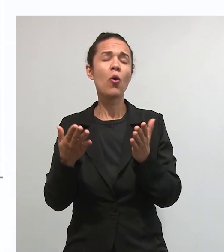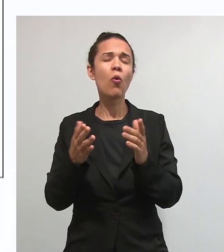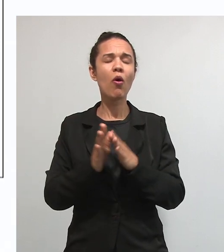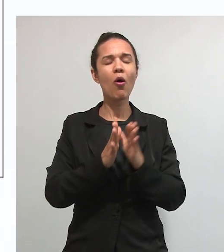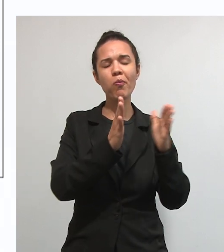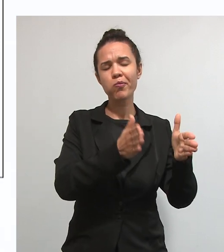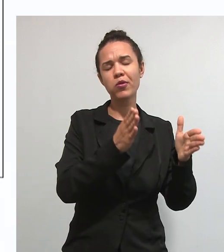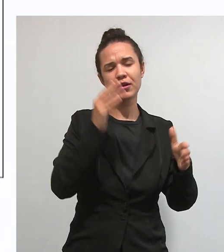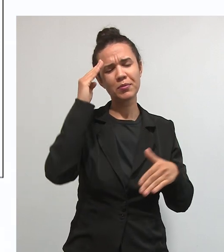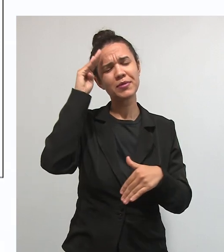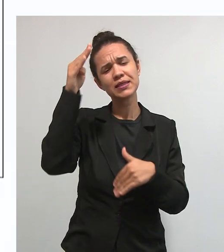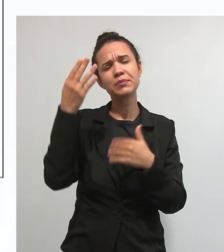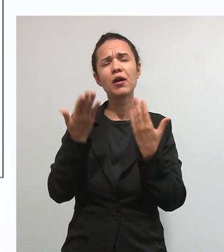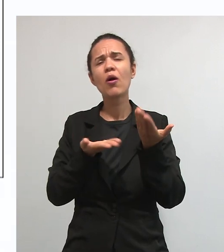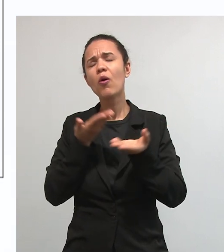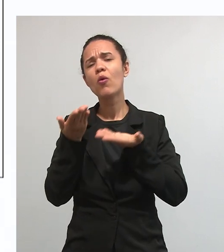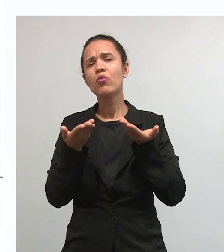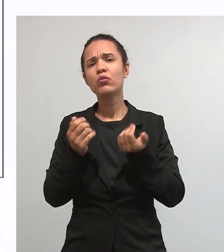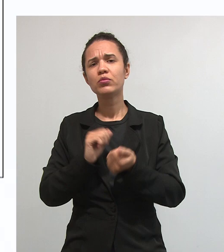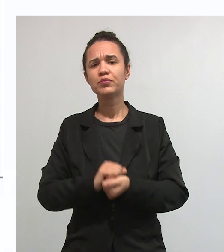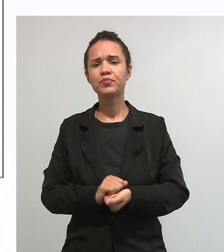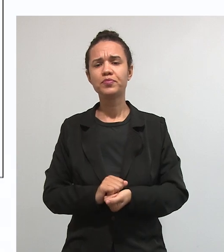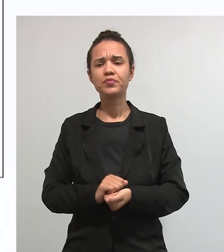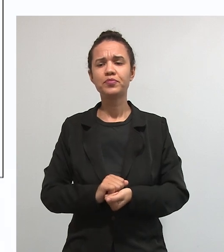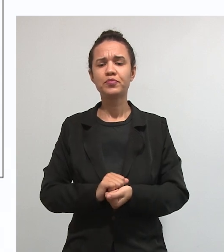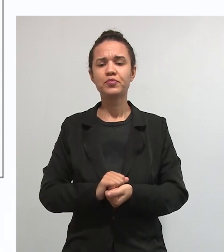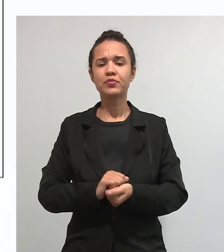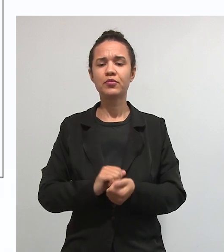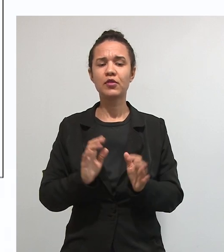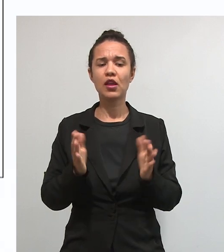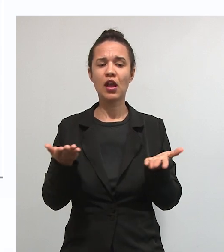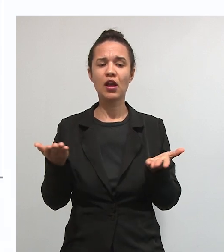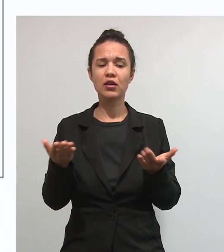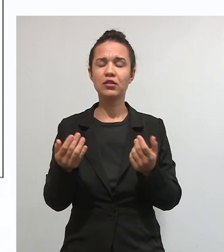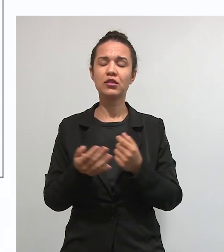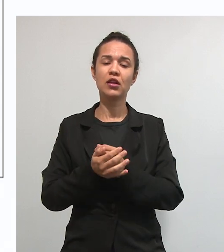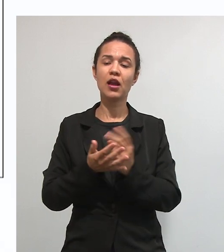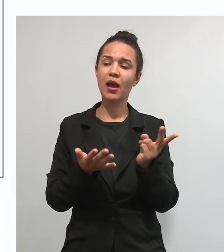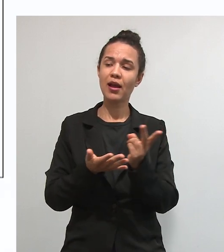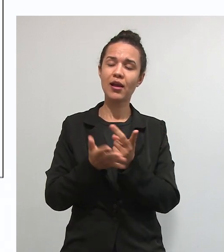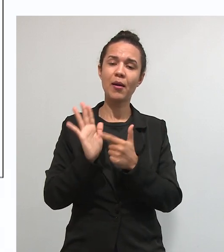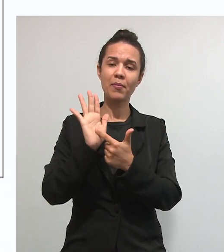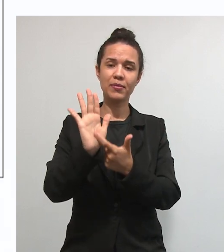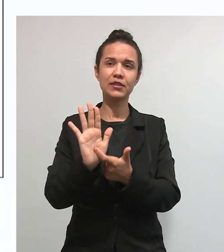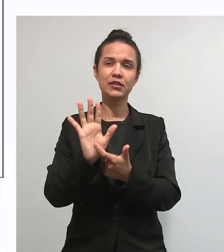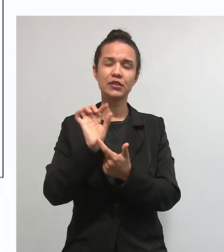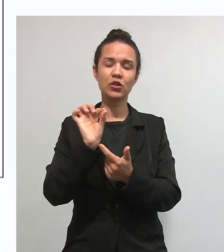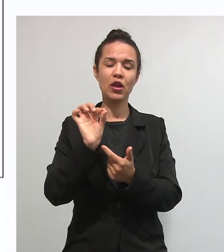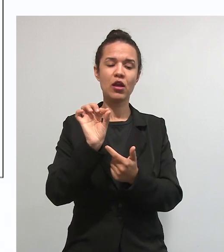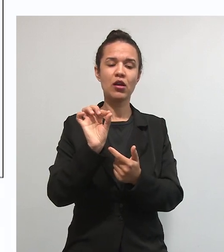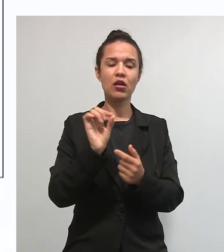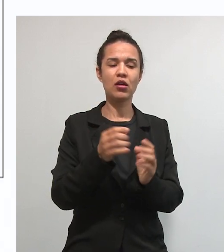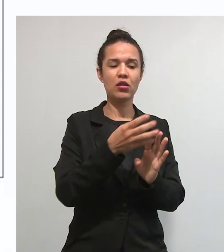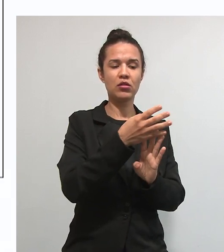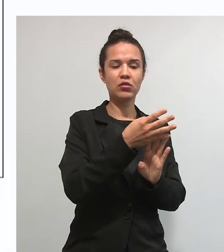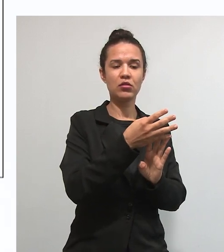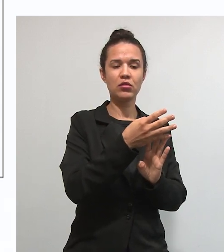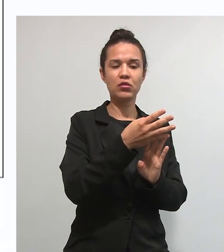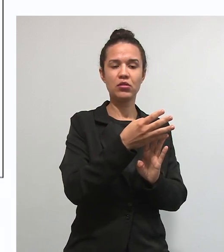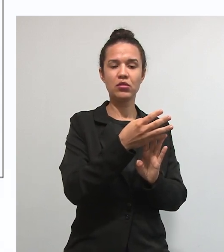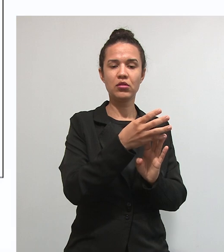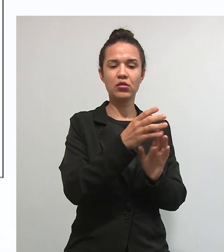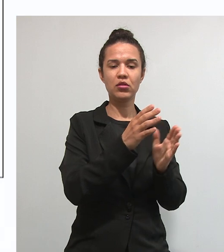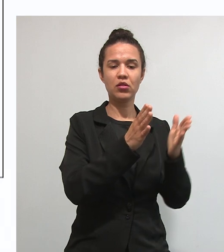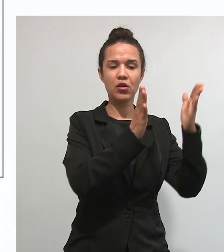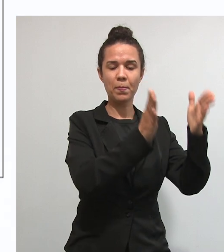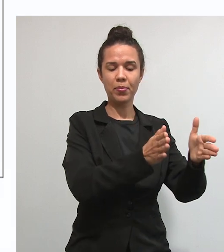principal? É no quadro principal que a gente apresenta aqui a classificação da receita por